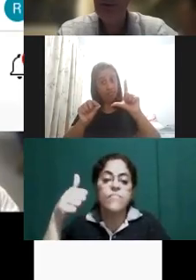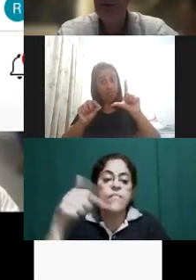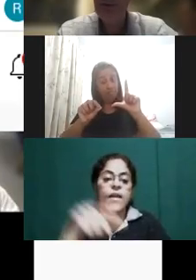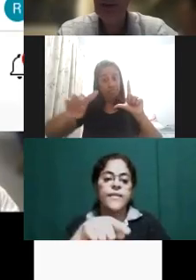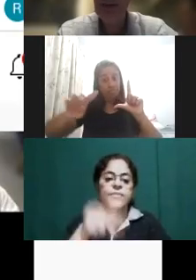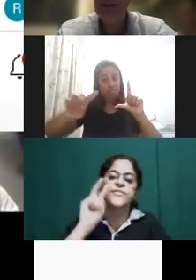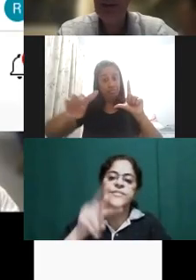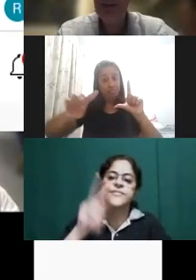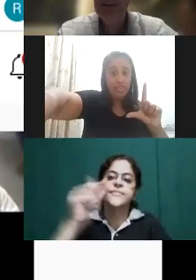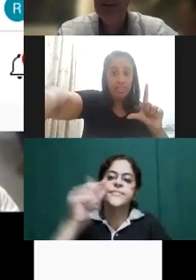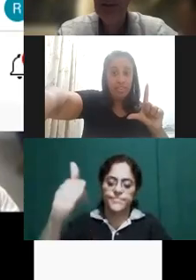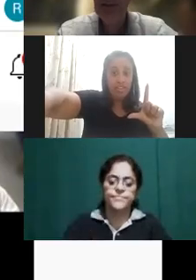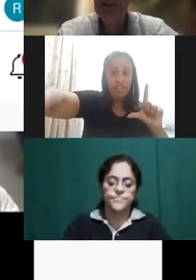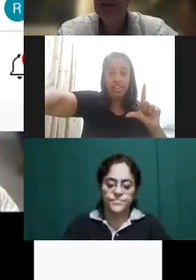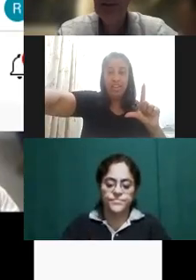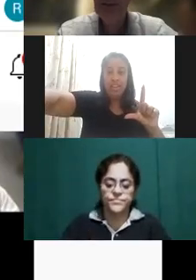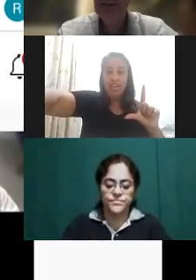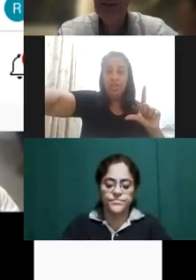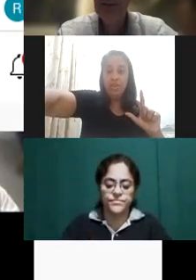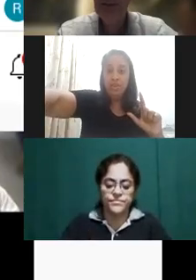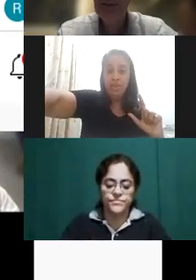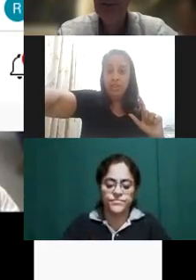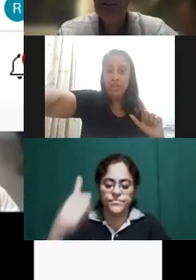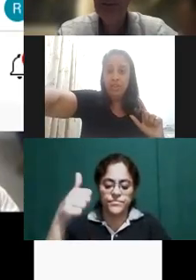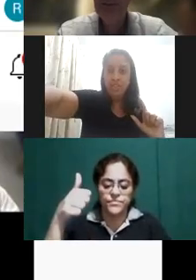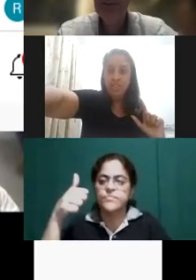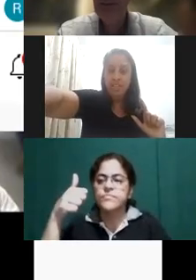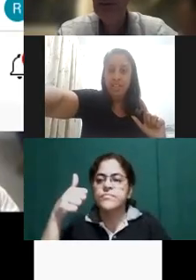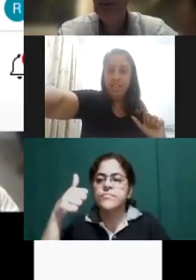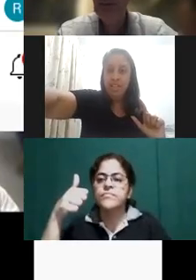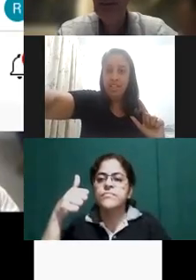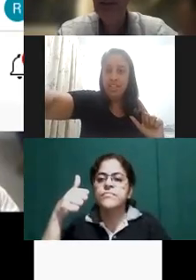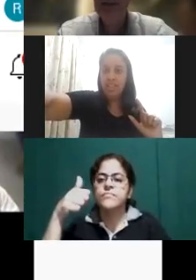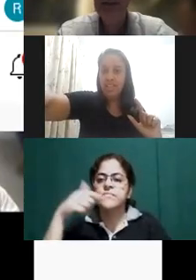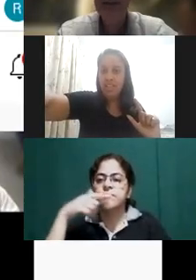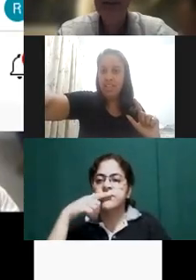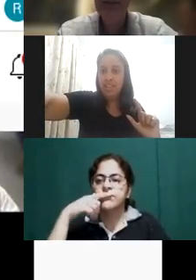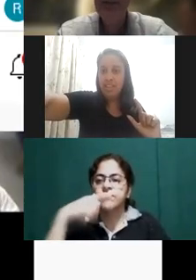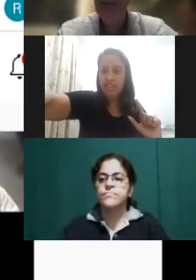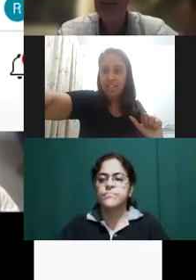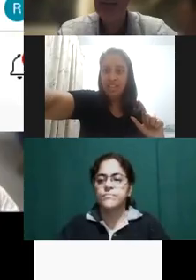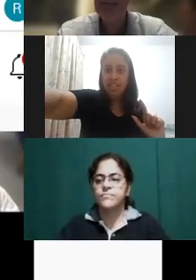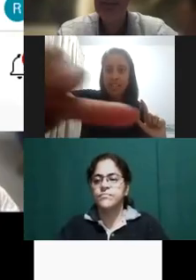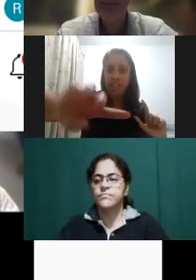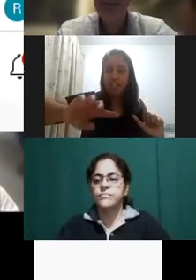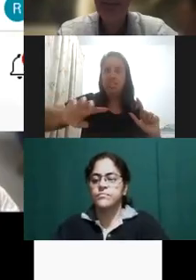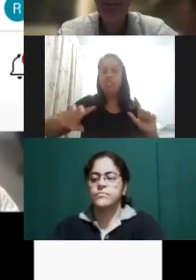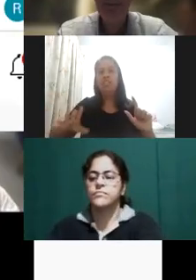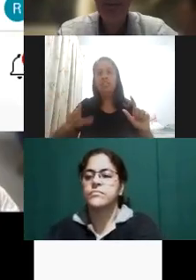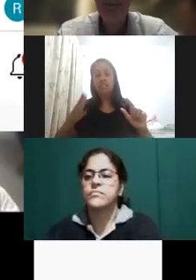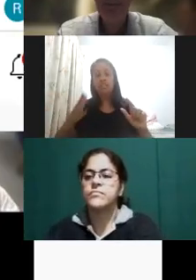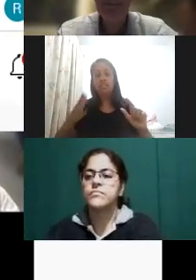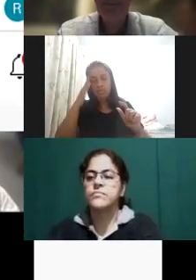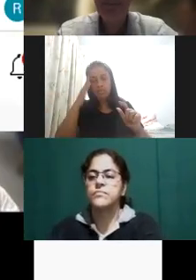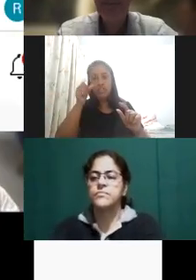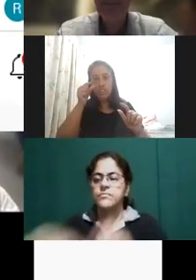para a Janete? Clicar aqui, ó. Legendas ocultas. Então, tá tudo beleza, Janete. Dá para você estudar. Tá vendo? Ó,